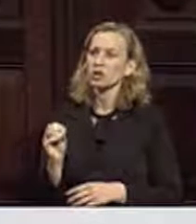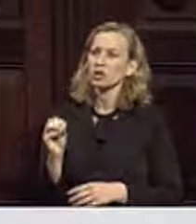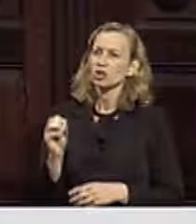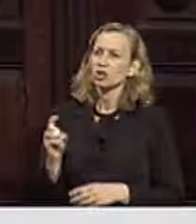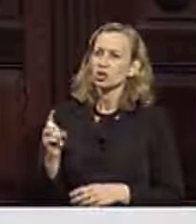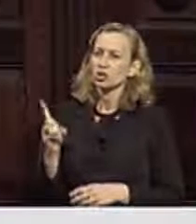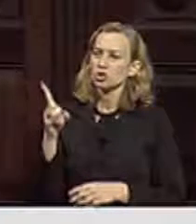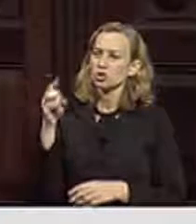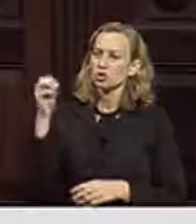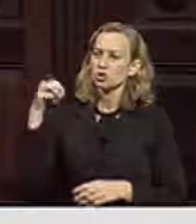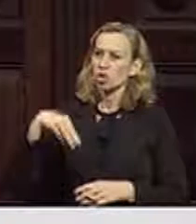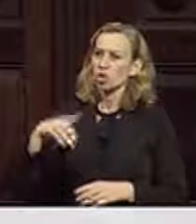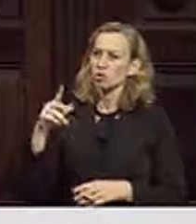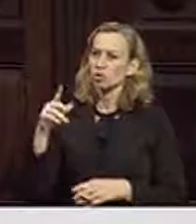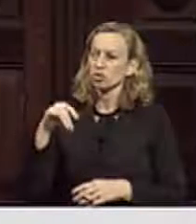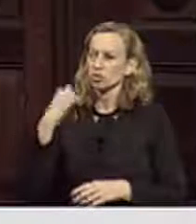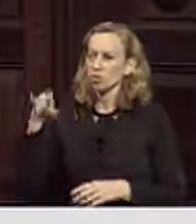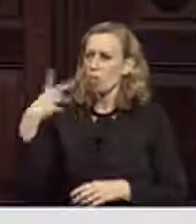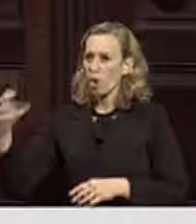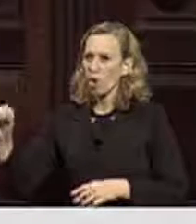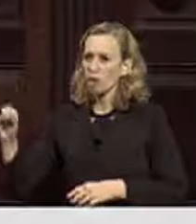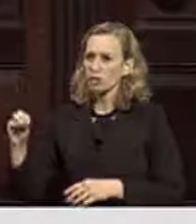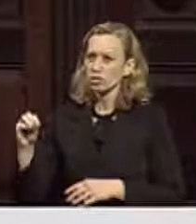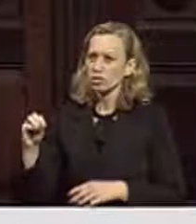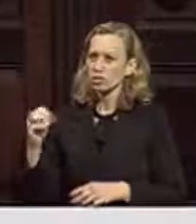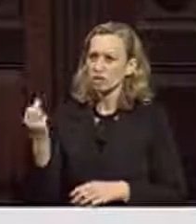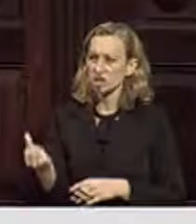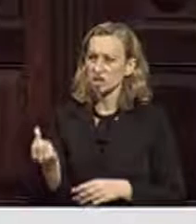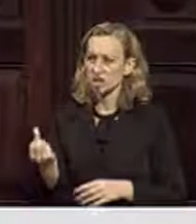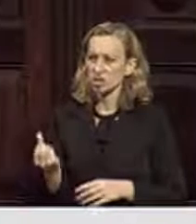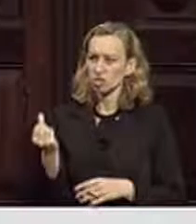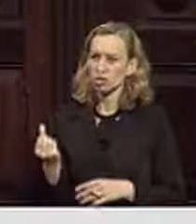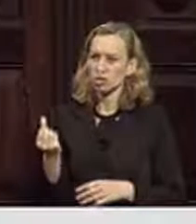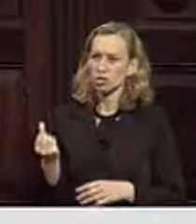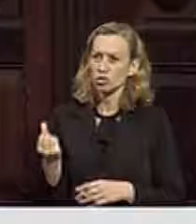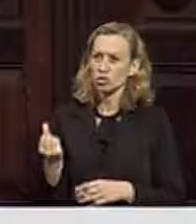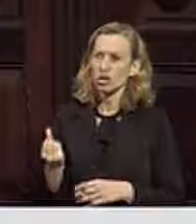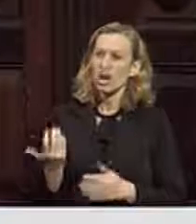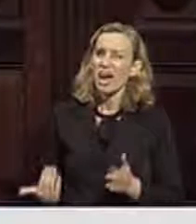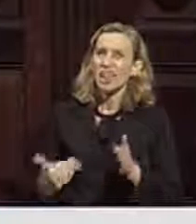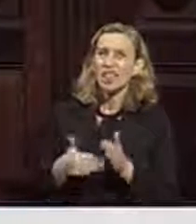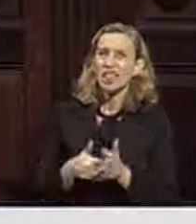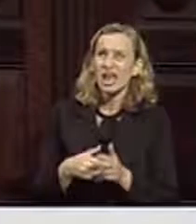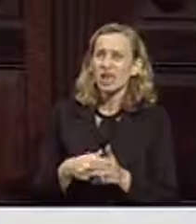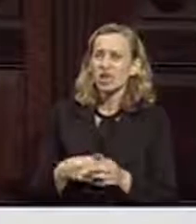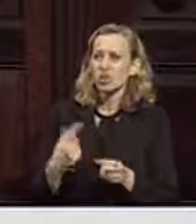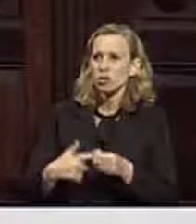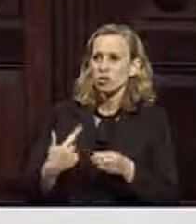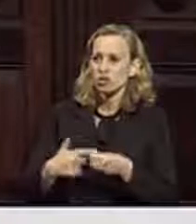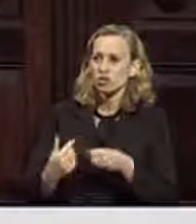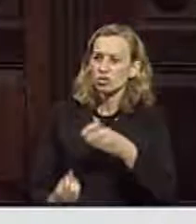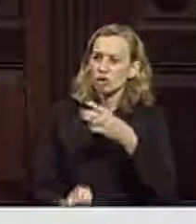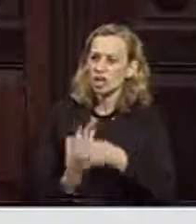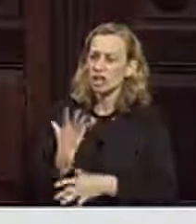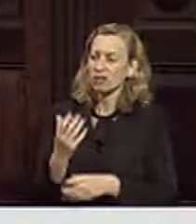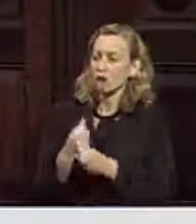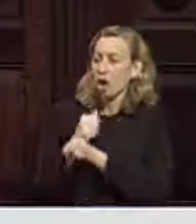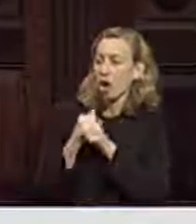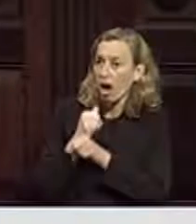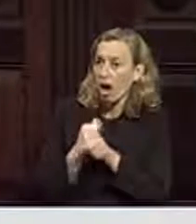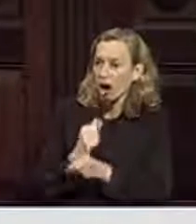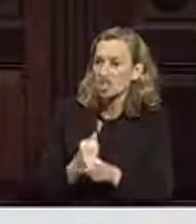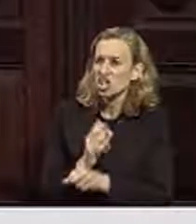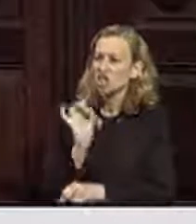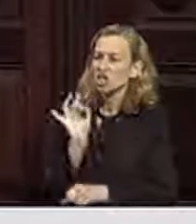de maio de 1818. No entanto, até que o município fosse povoado levou bastante anos e